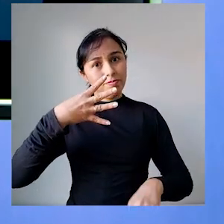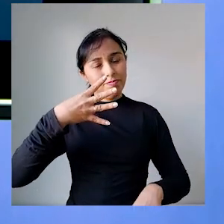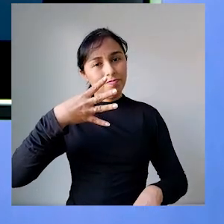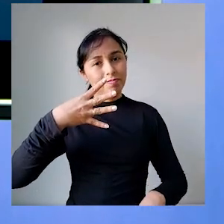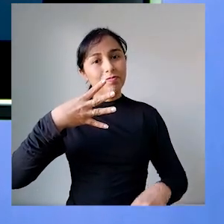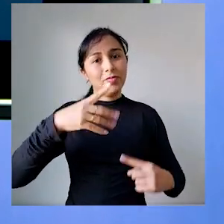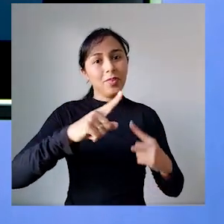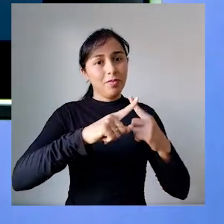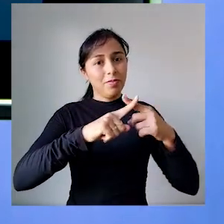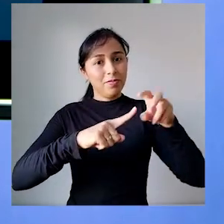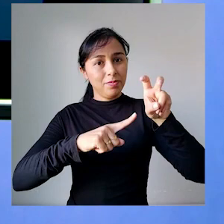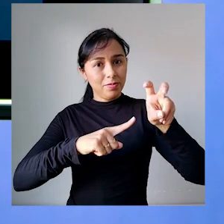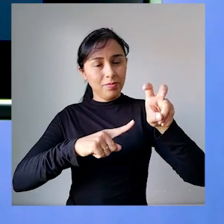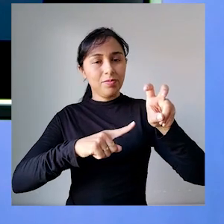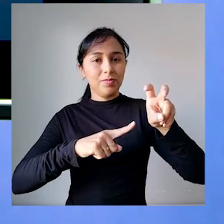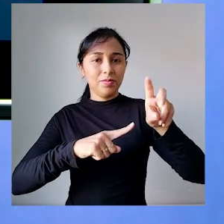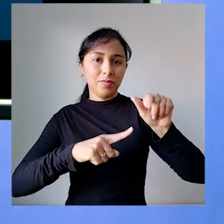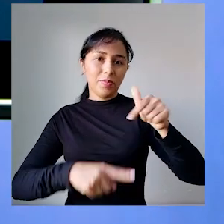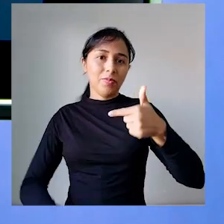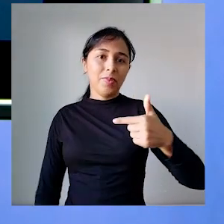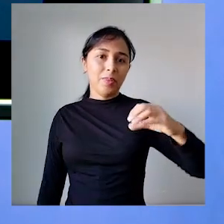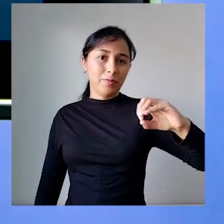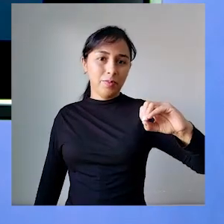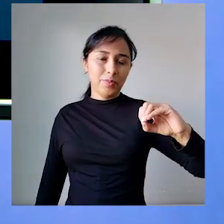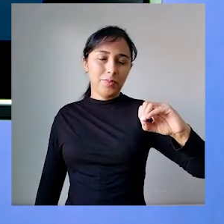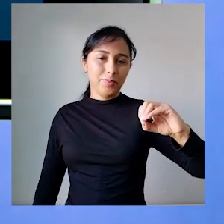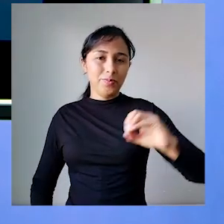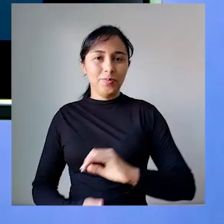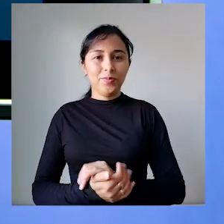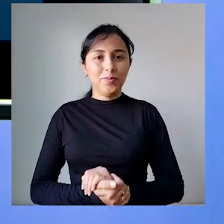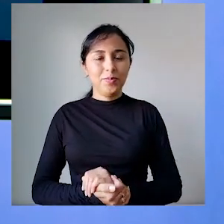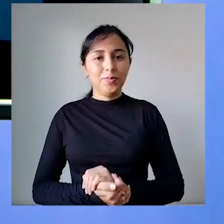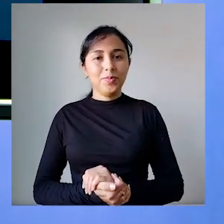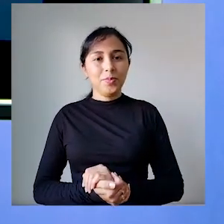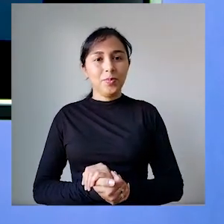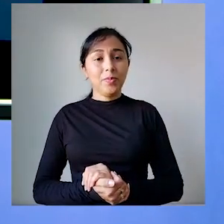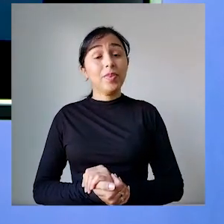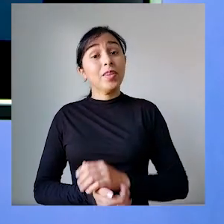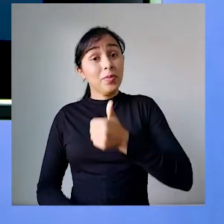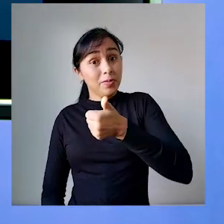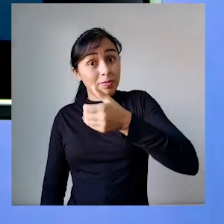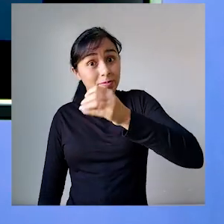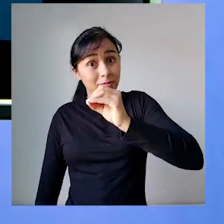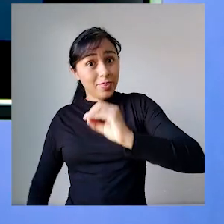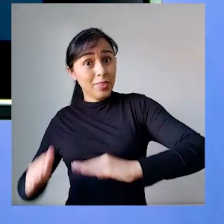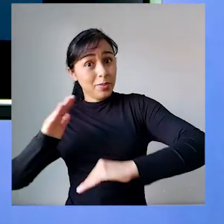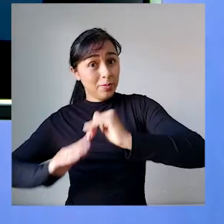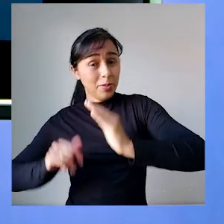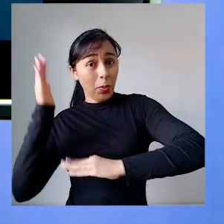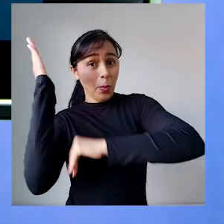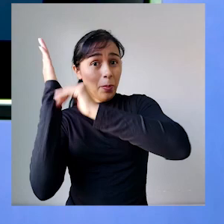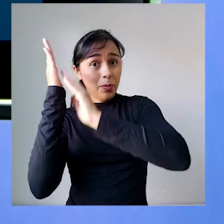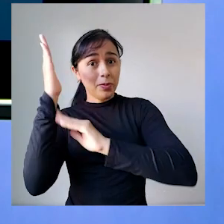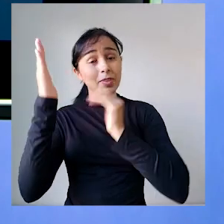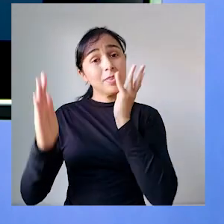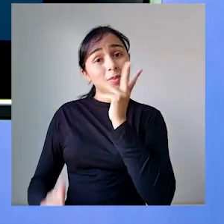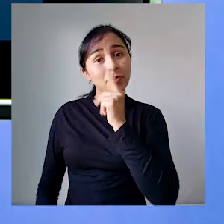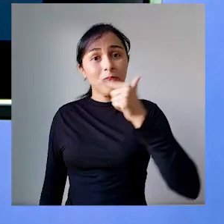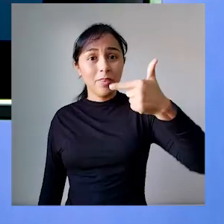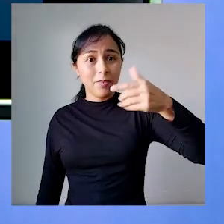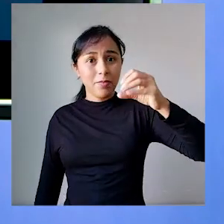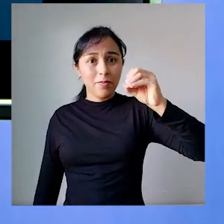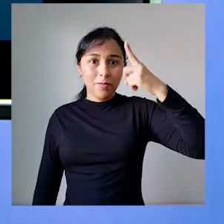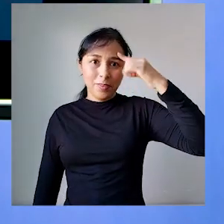4. E 4 vezes 5 é igual a 20. Então, 10 pintores vão demorar 20 dias